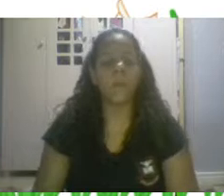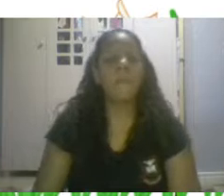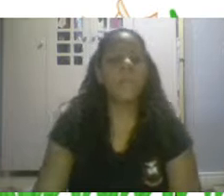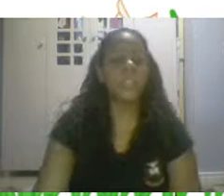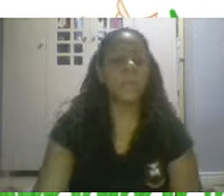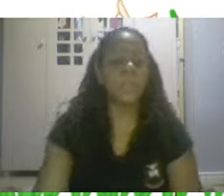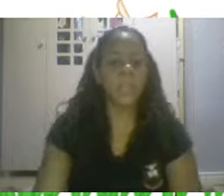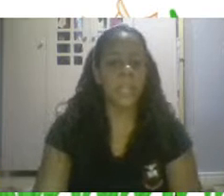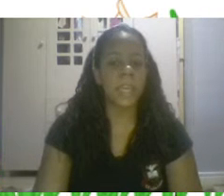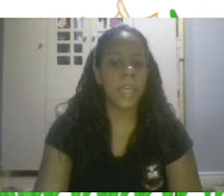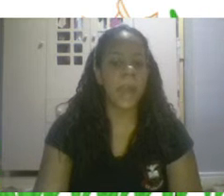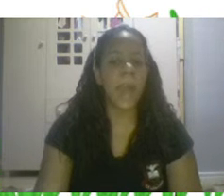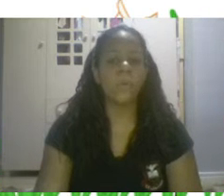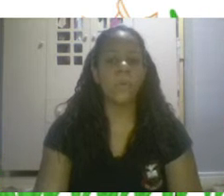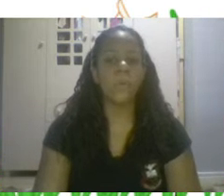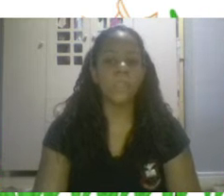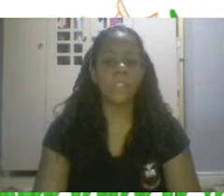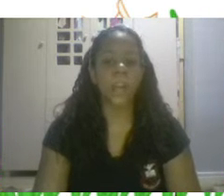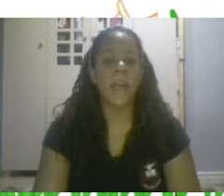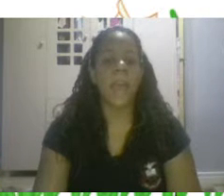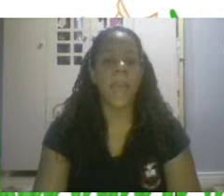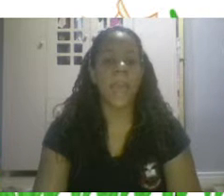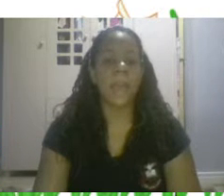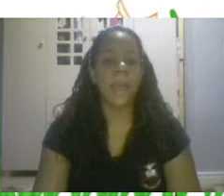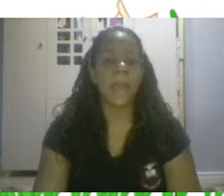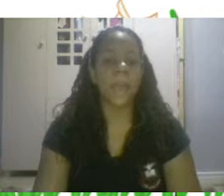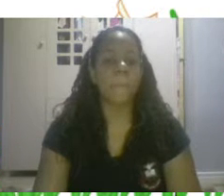outro. Vejamos aqui, a coruja,